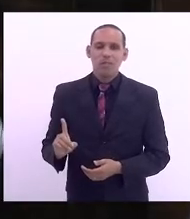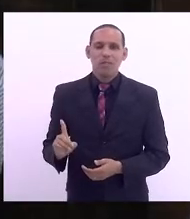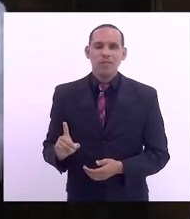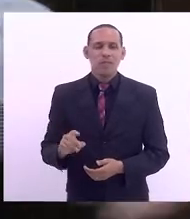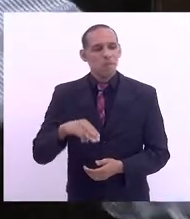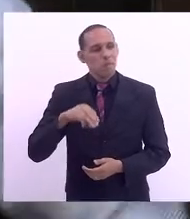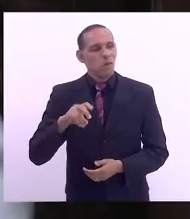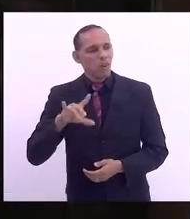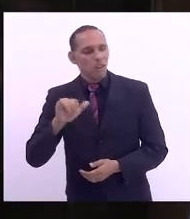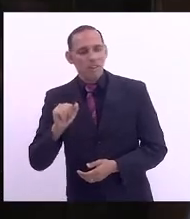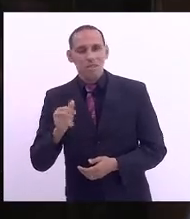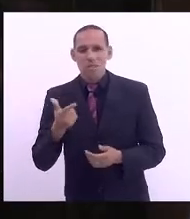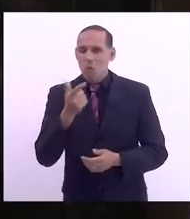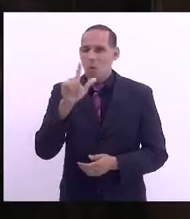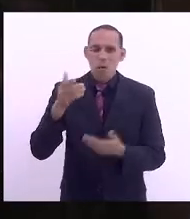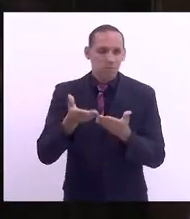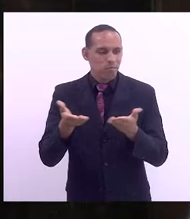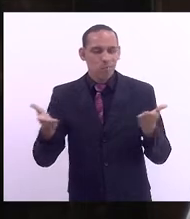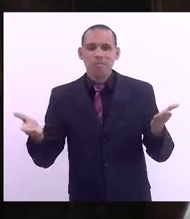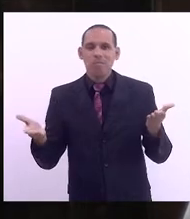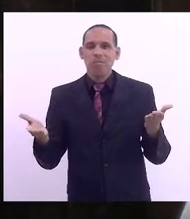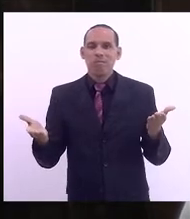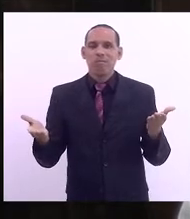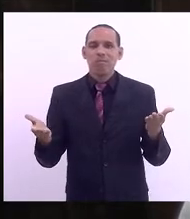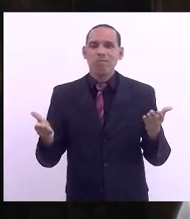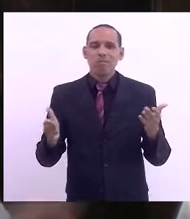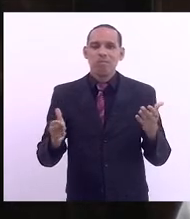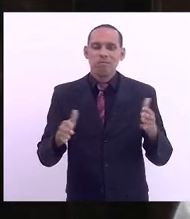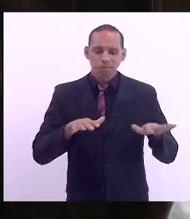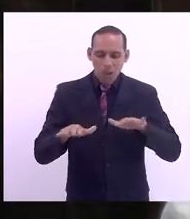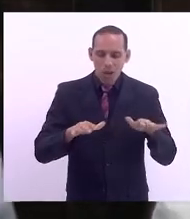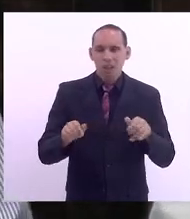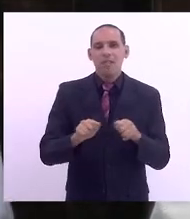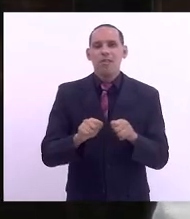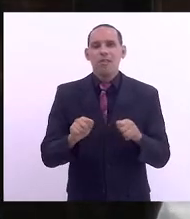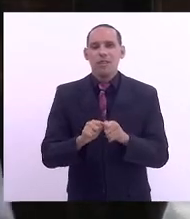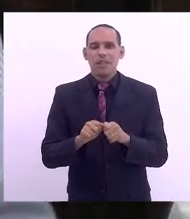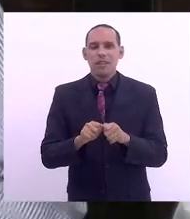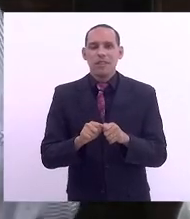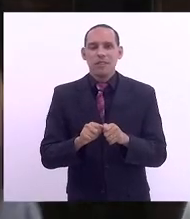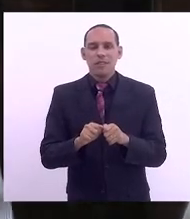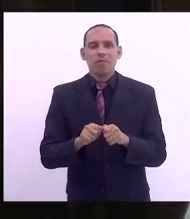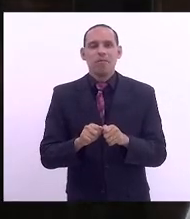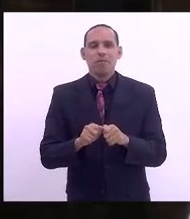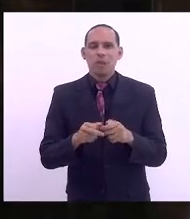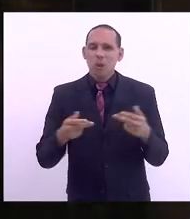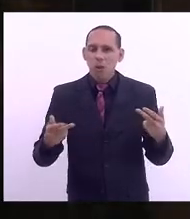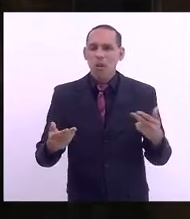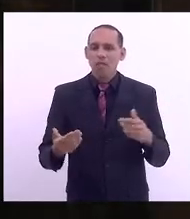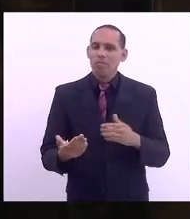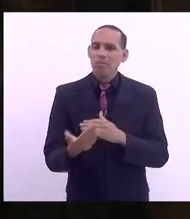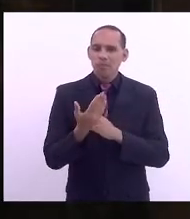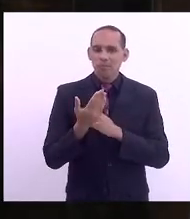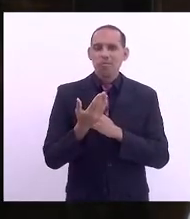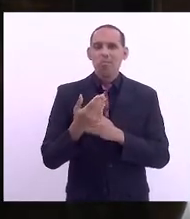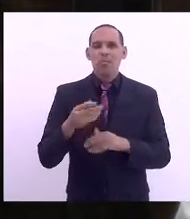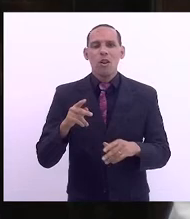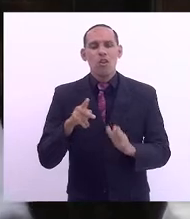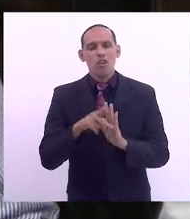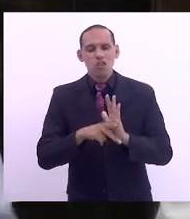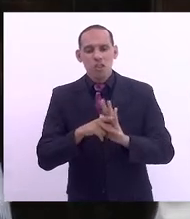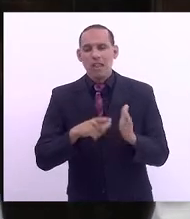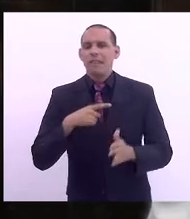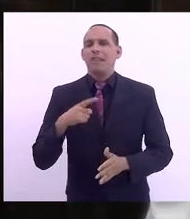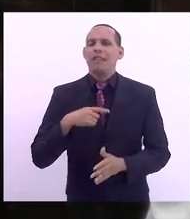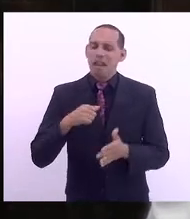Mônica, entre outros que estão aqui, que fez esse movimento, que está fazendo isso tudo pela gente. Tá tendo um projeto, a